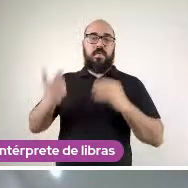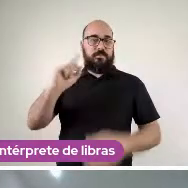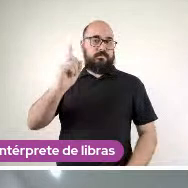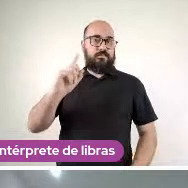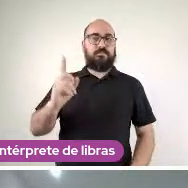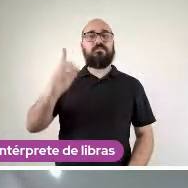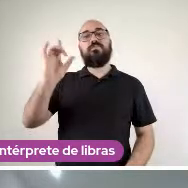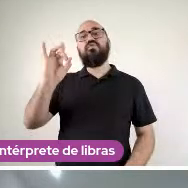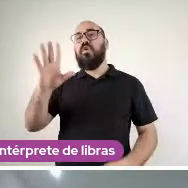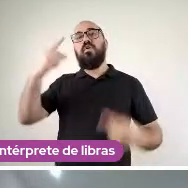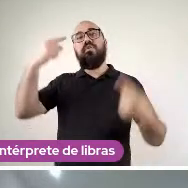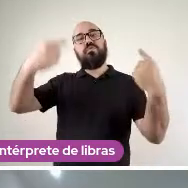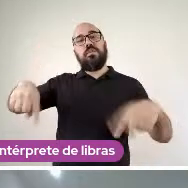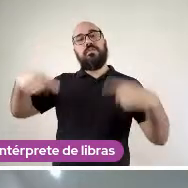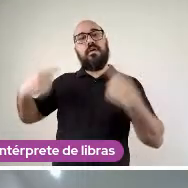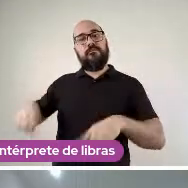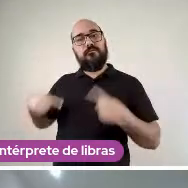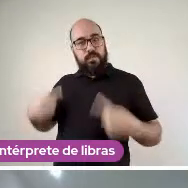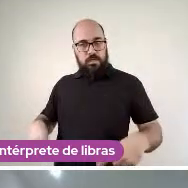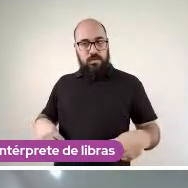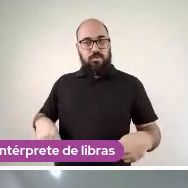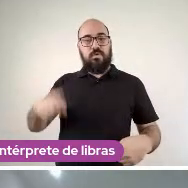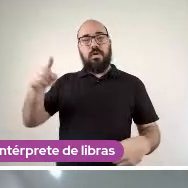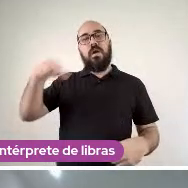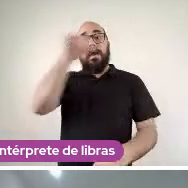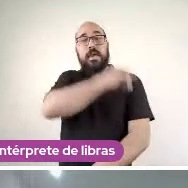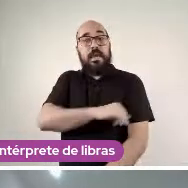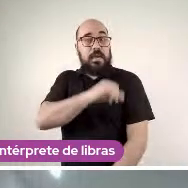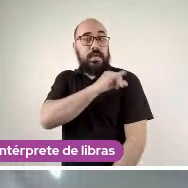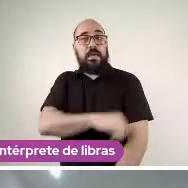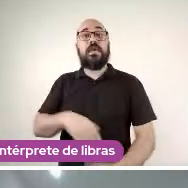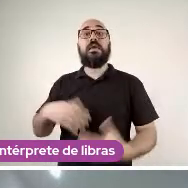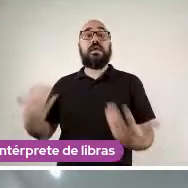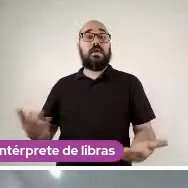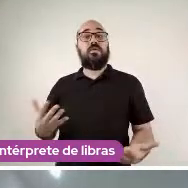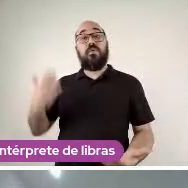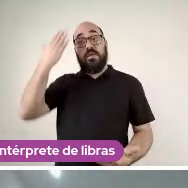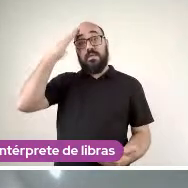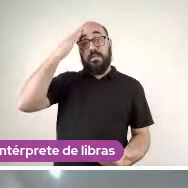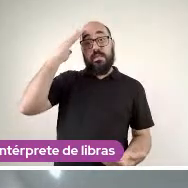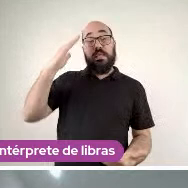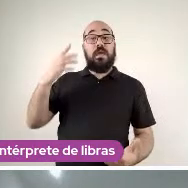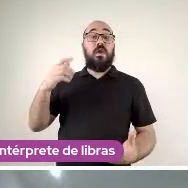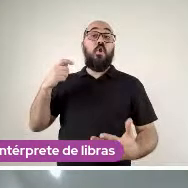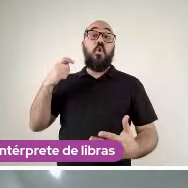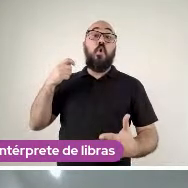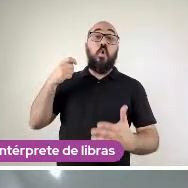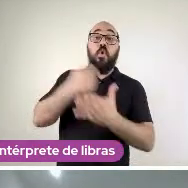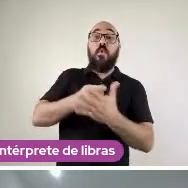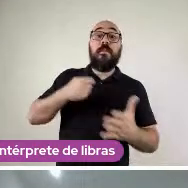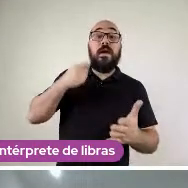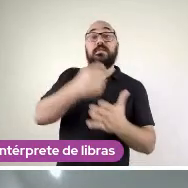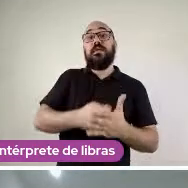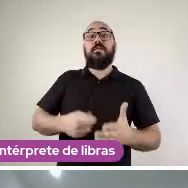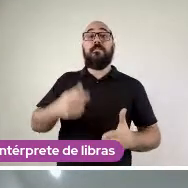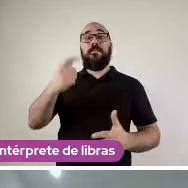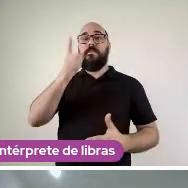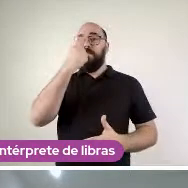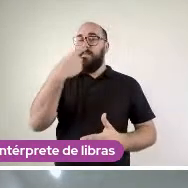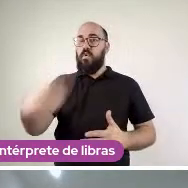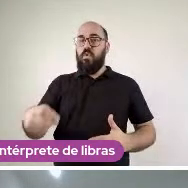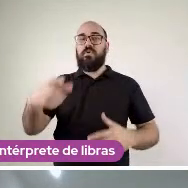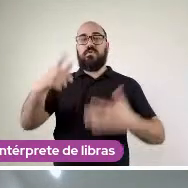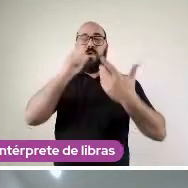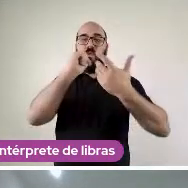eu destaquei aqui mais para a cidade do Rio de Janeiro compreender e combater a poluição marinha, restaurar os ecossistemas e a biodiversidade